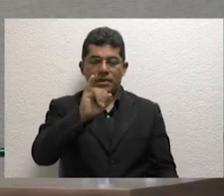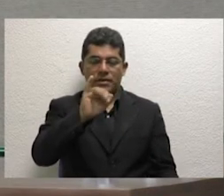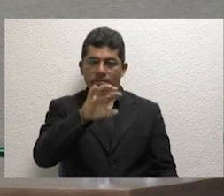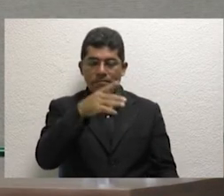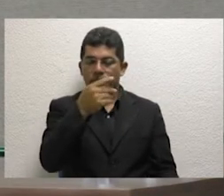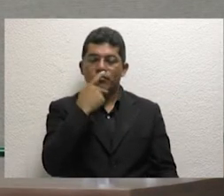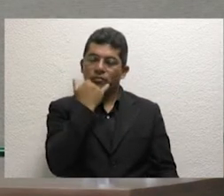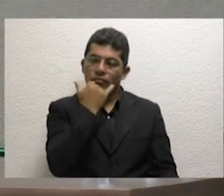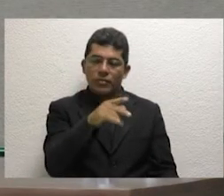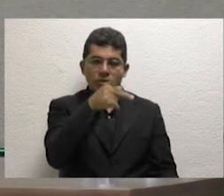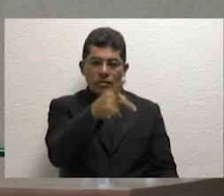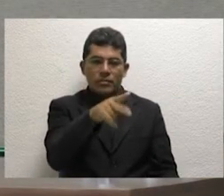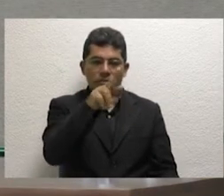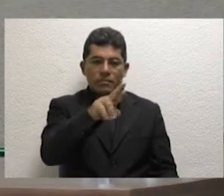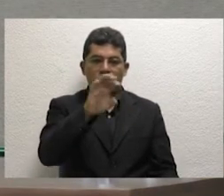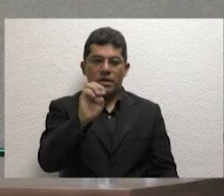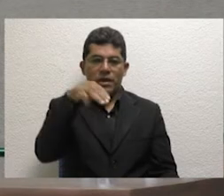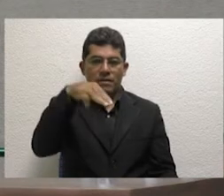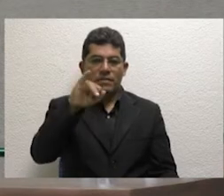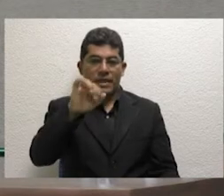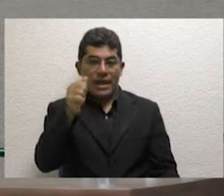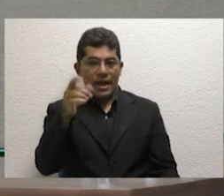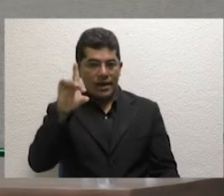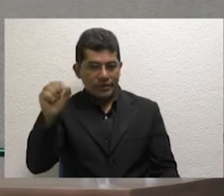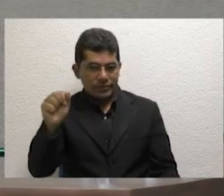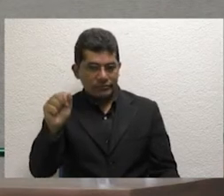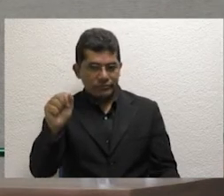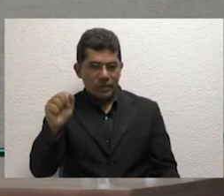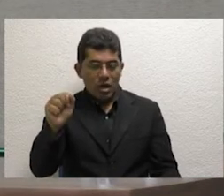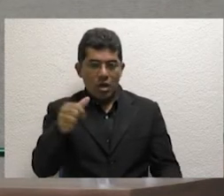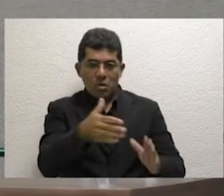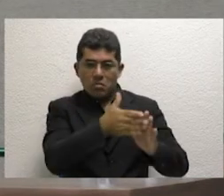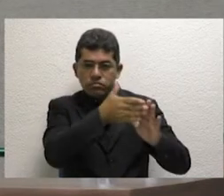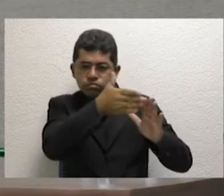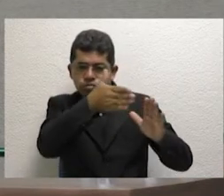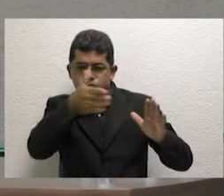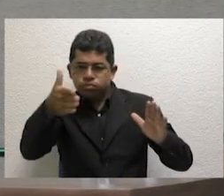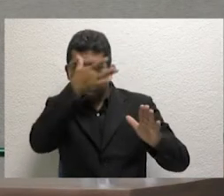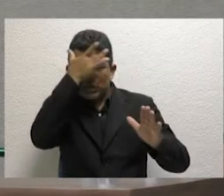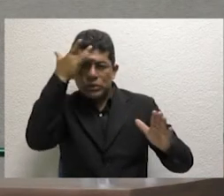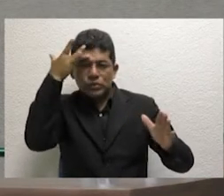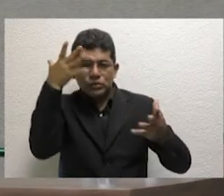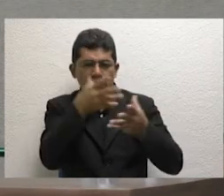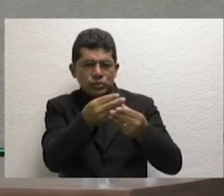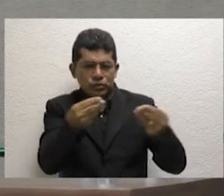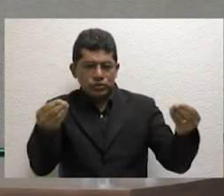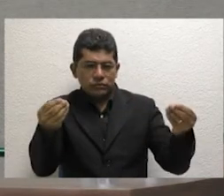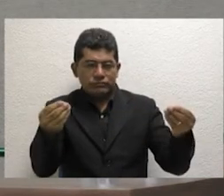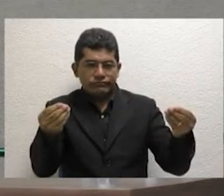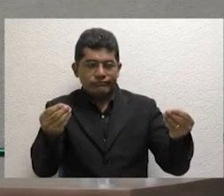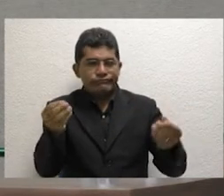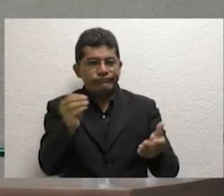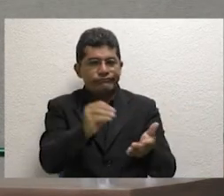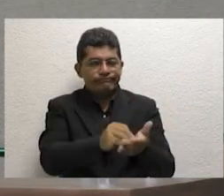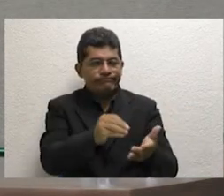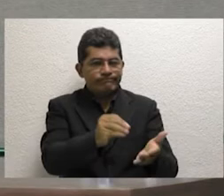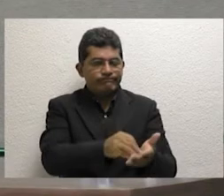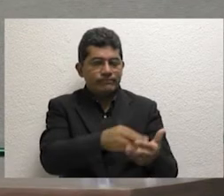larga escala e da forma mais irresponsável possível.